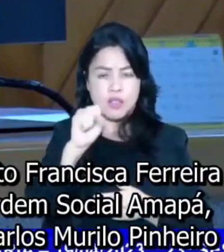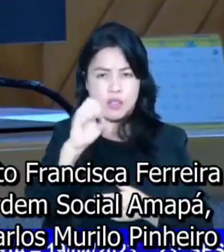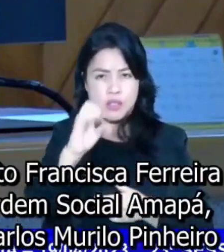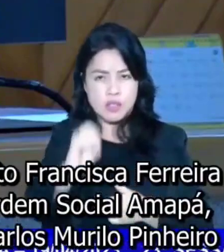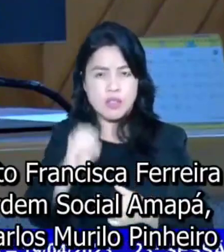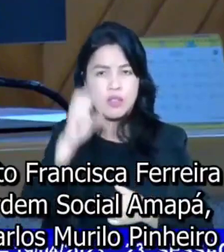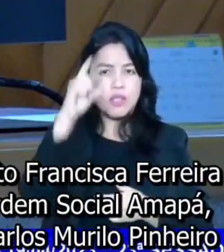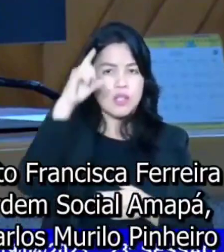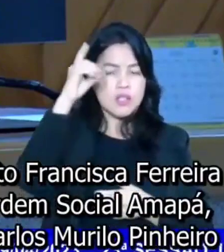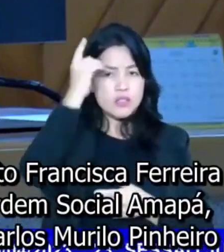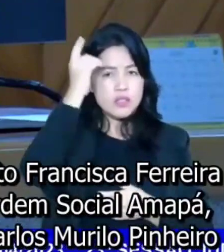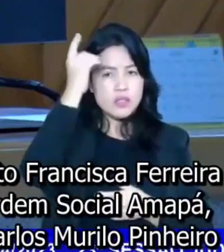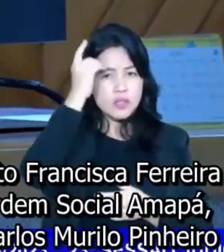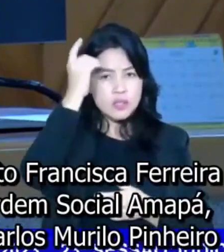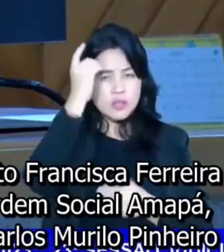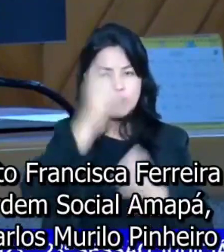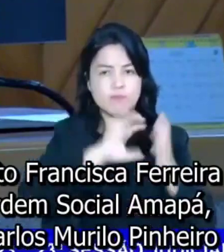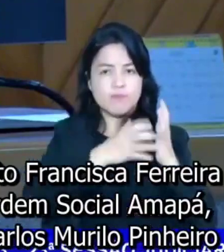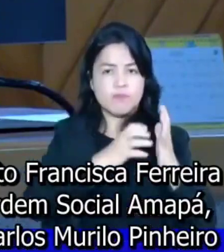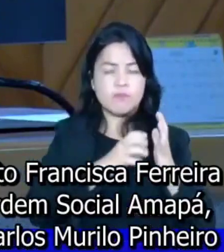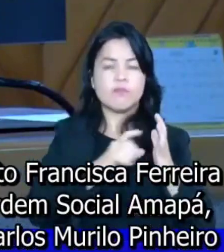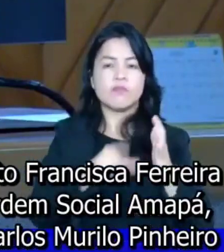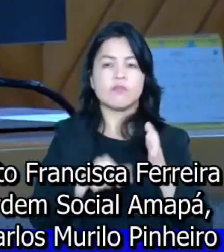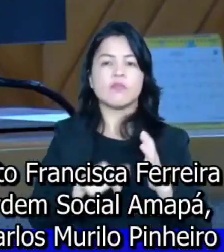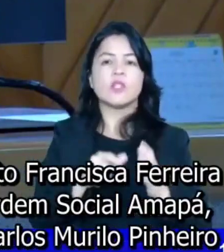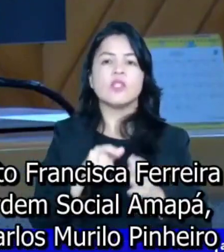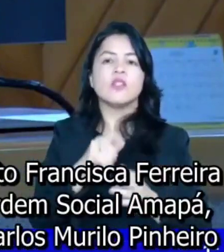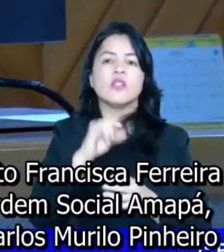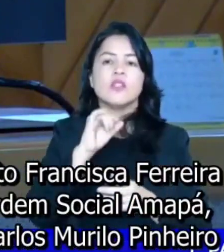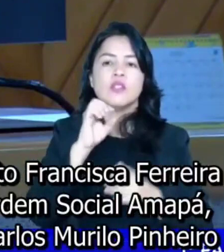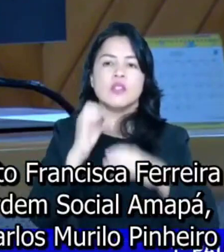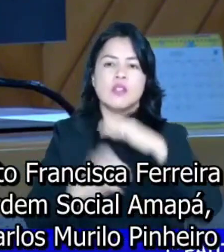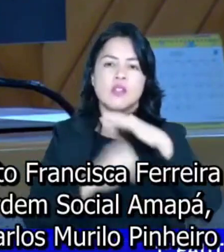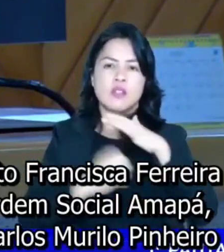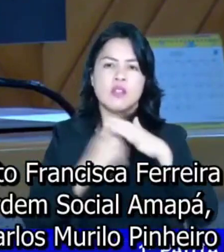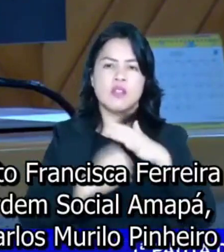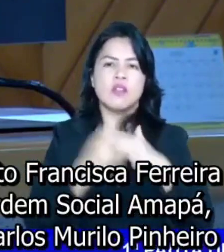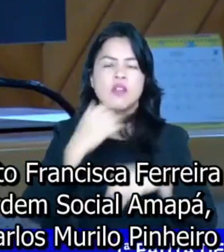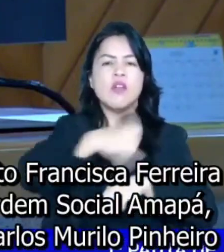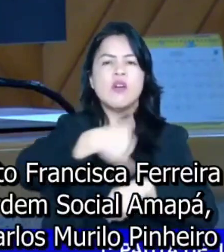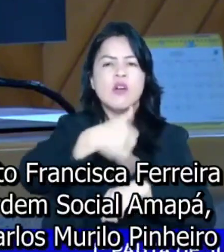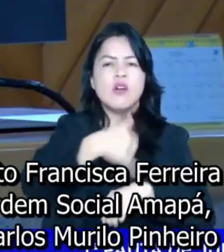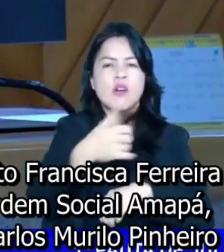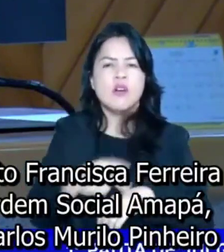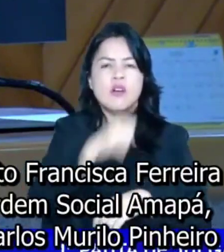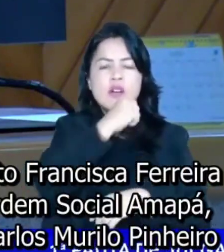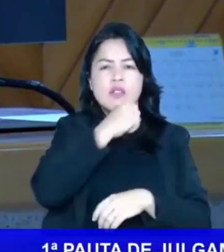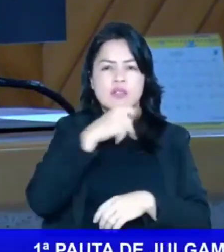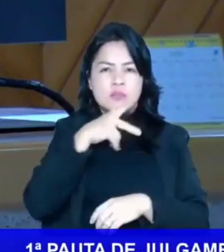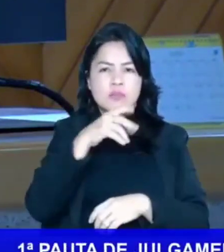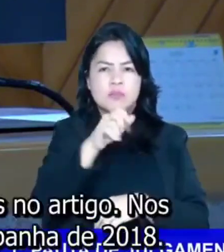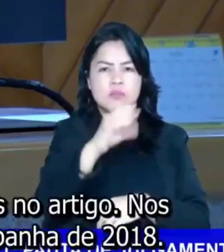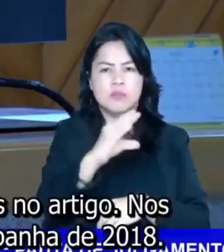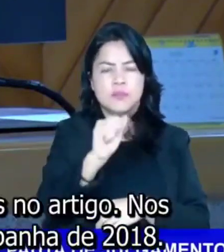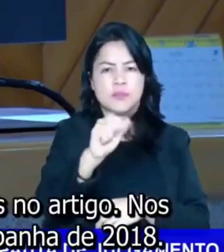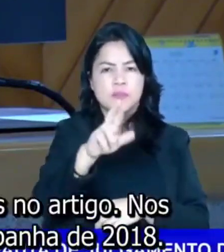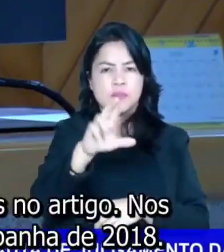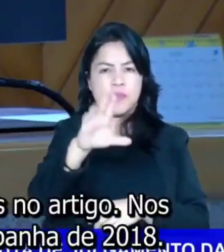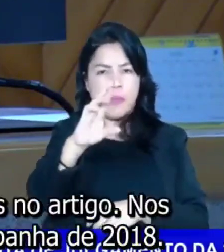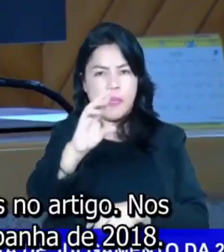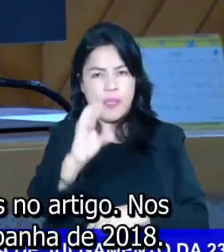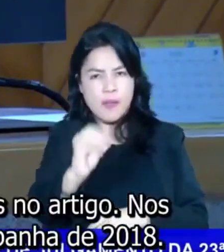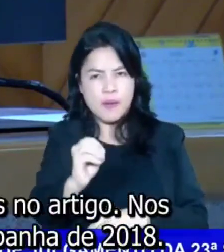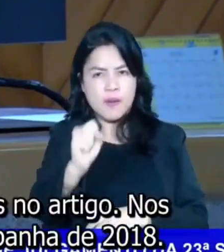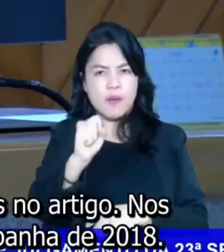Amapá, Empresa Real Petróleo Limitada, Ítalo Bruno Caldas Paulo e Carlos Murilo Pinheiro, investigados